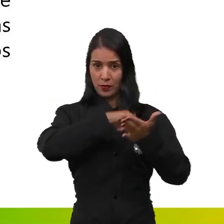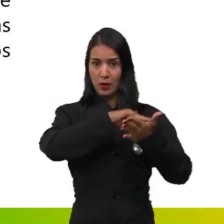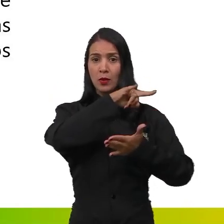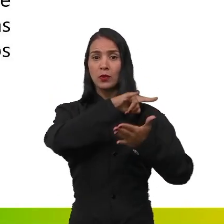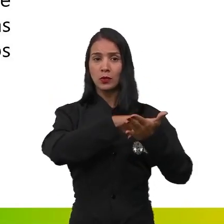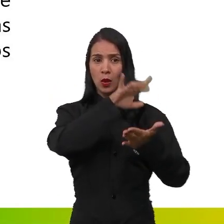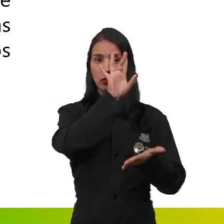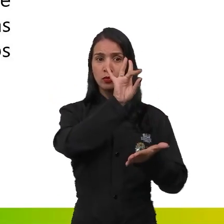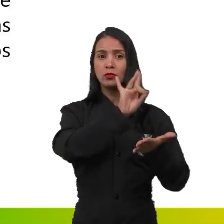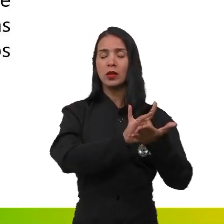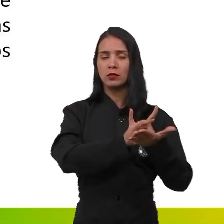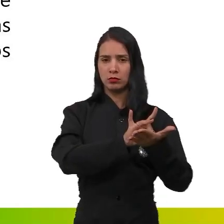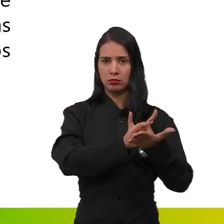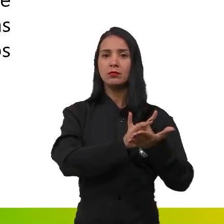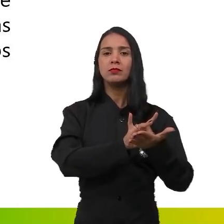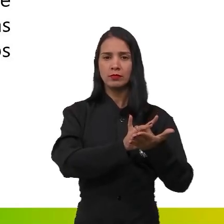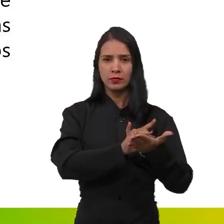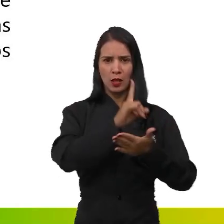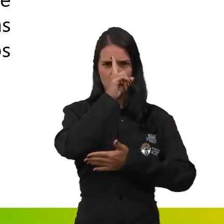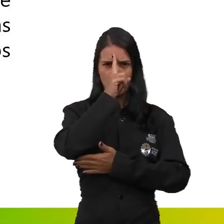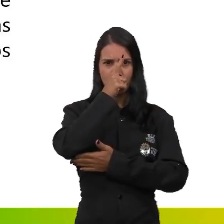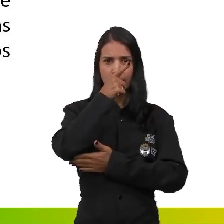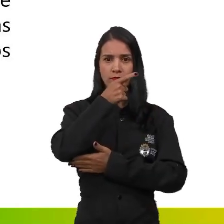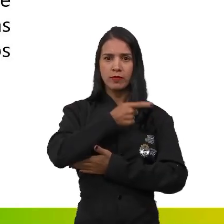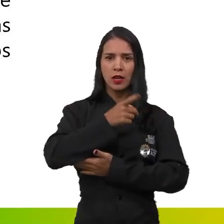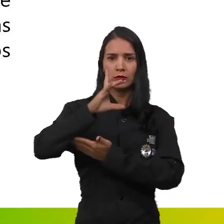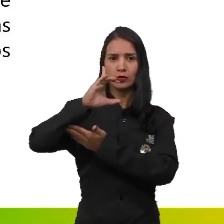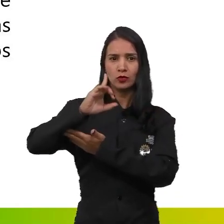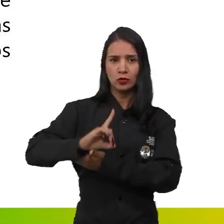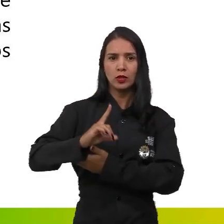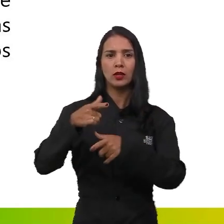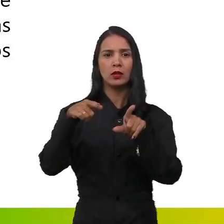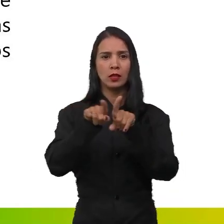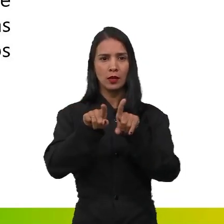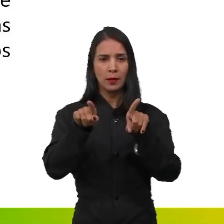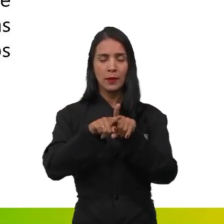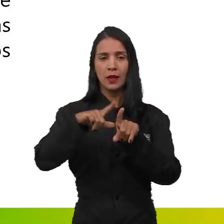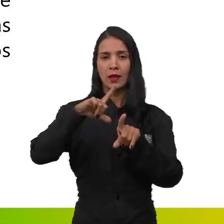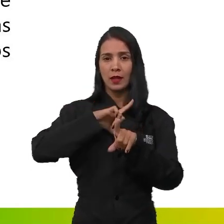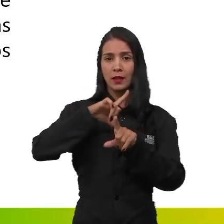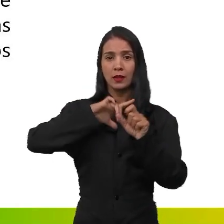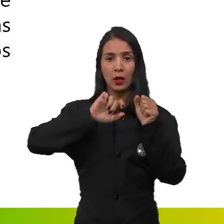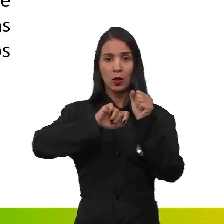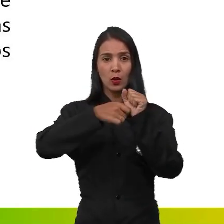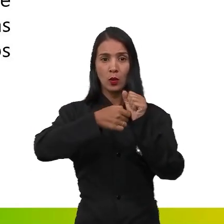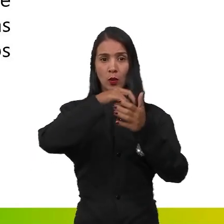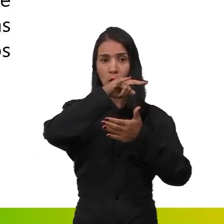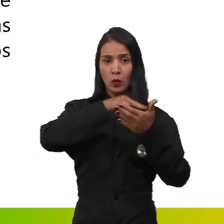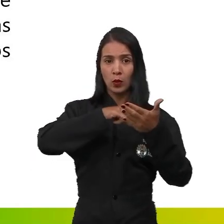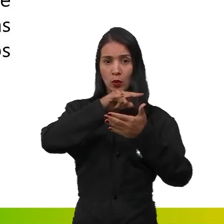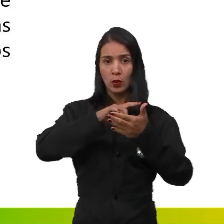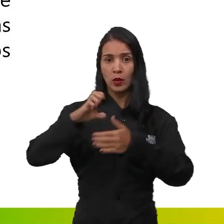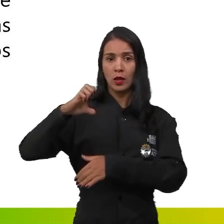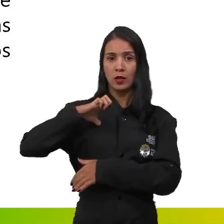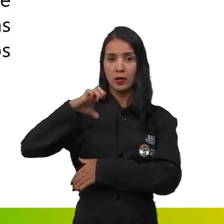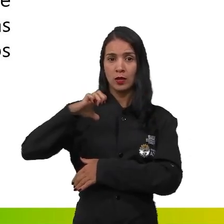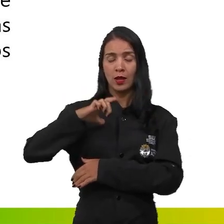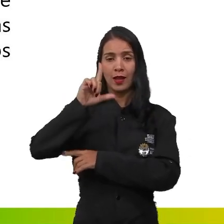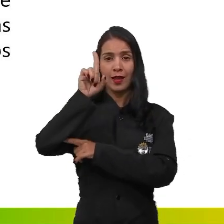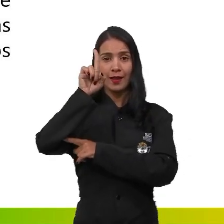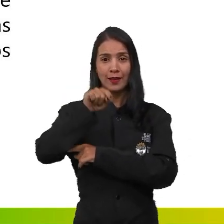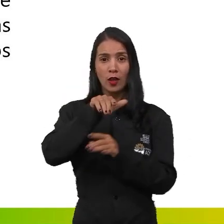obrigações é o Código de Conduta Ética, pois é decisivo para como os colaboradores